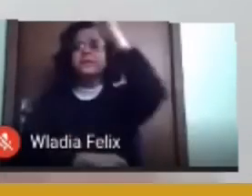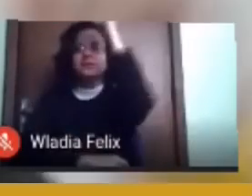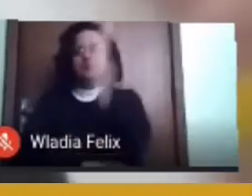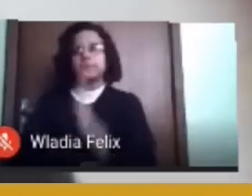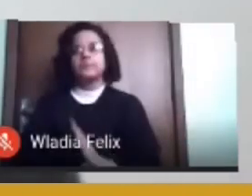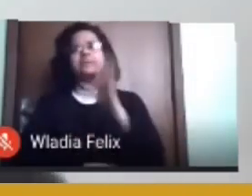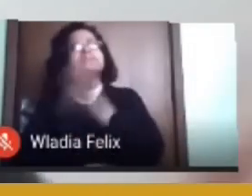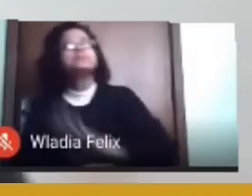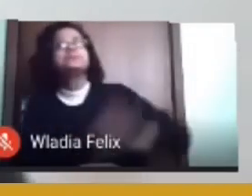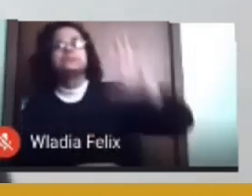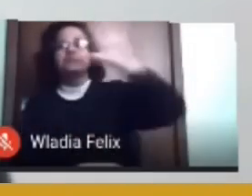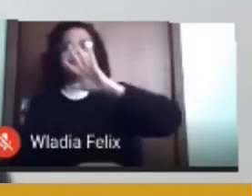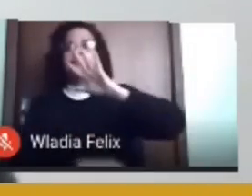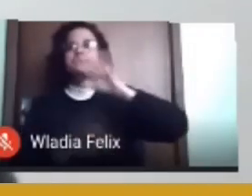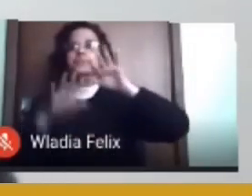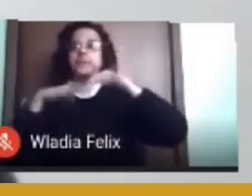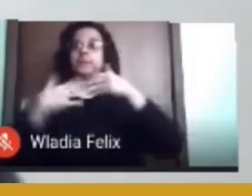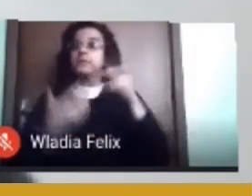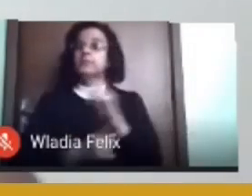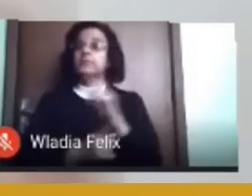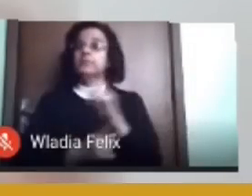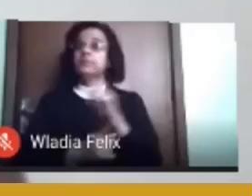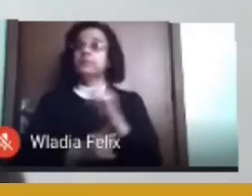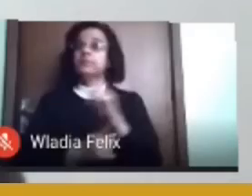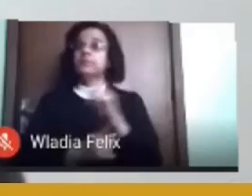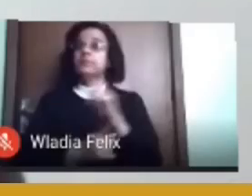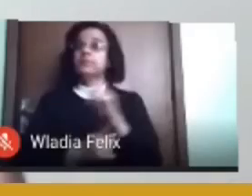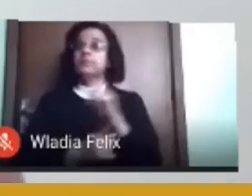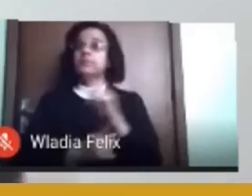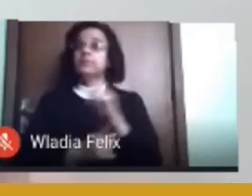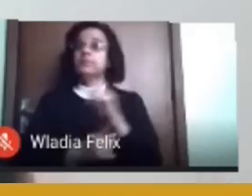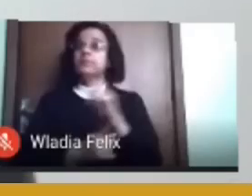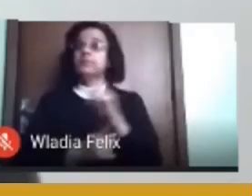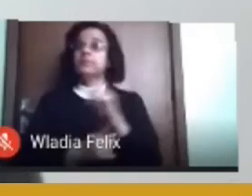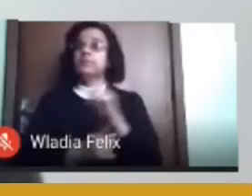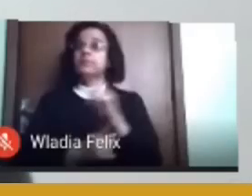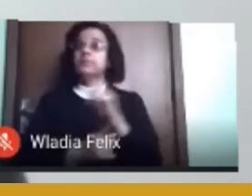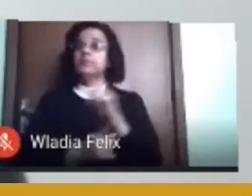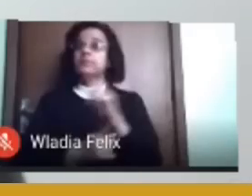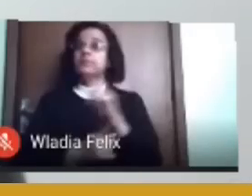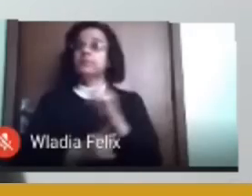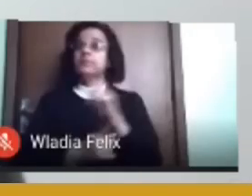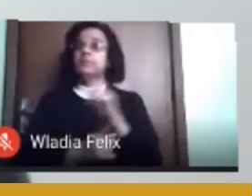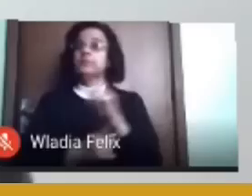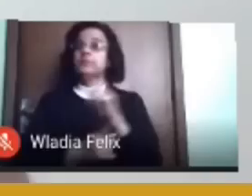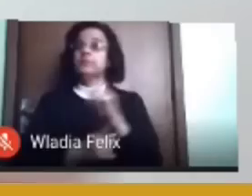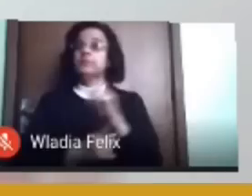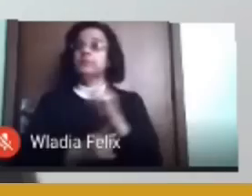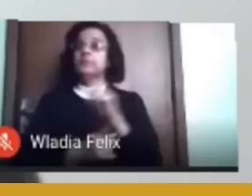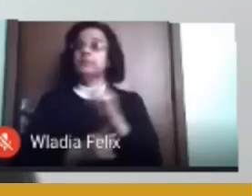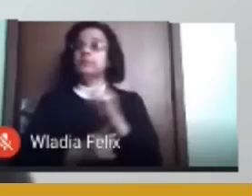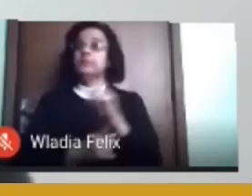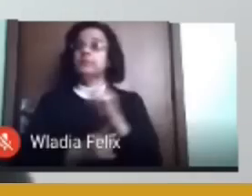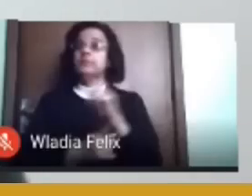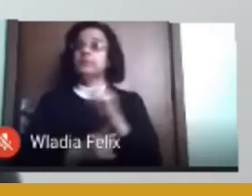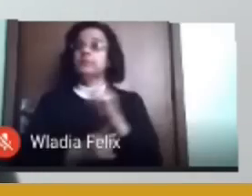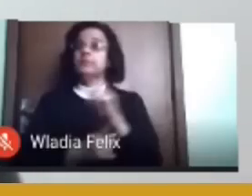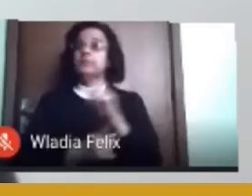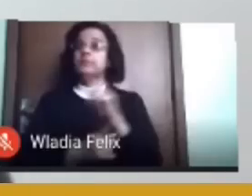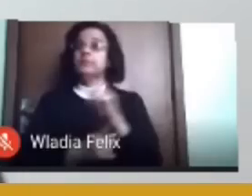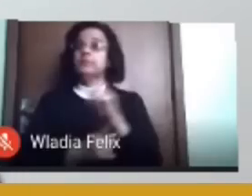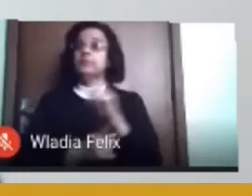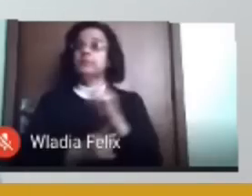do Nordeste, né, do Centro-Oeste. Não, nós estamos falando daqui também, ok? E quais são os sintomas que